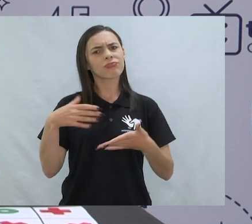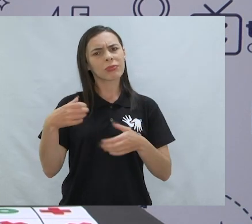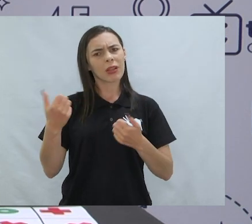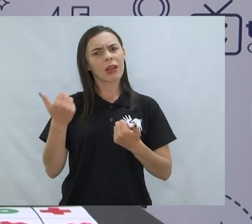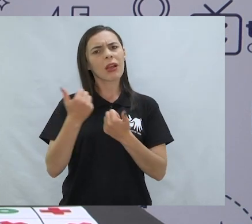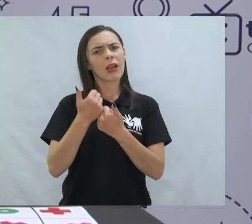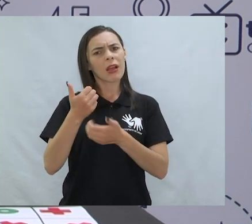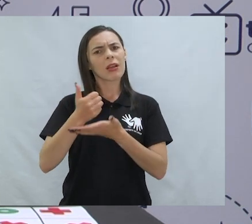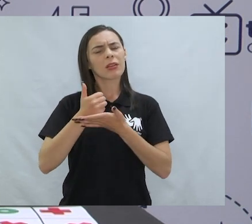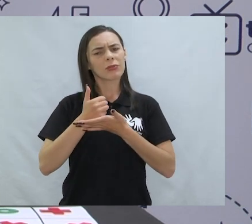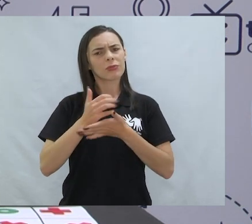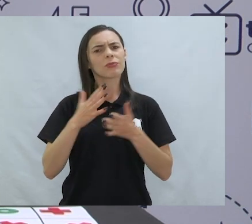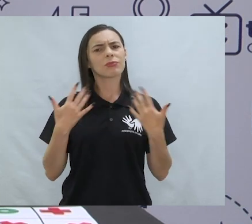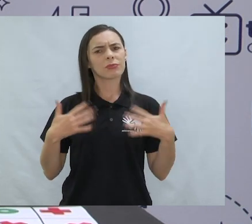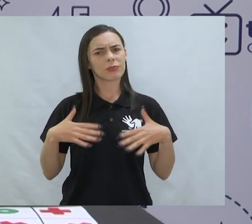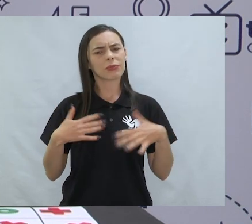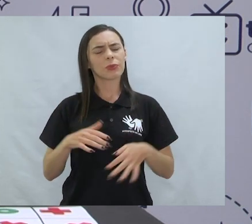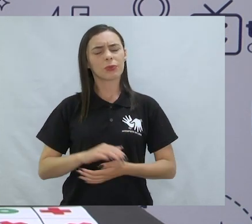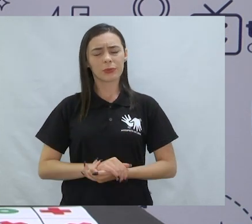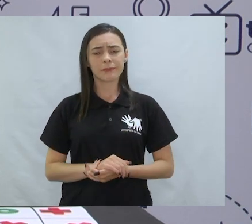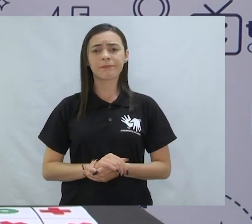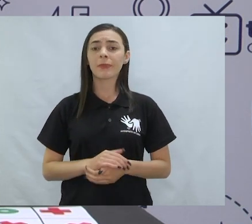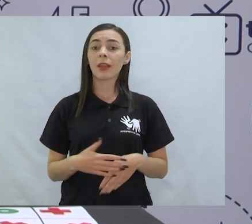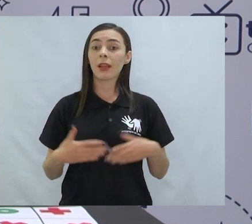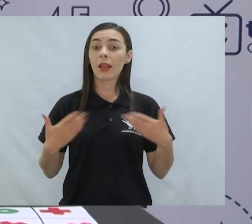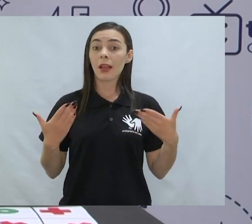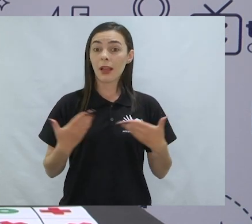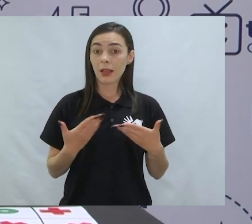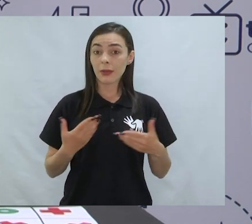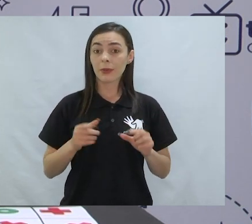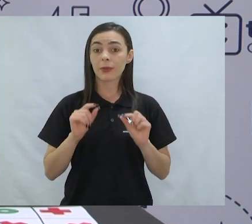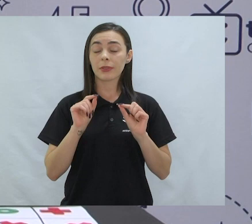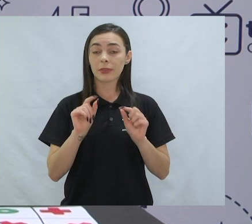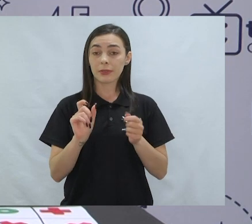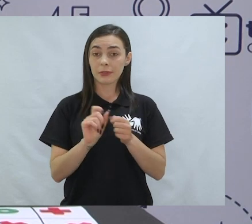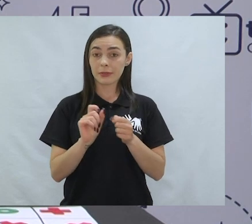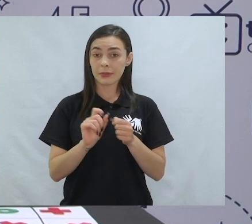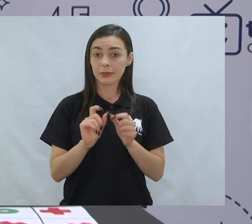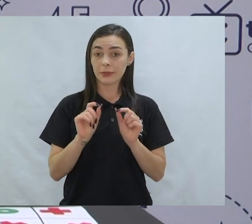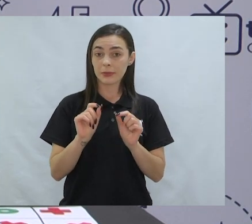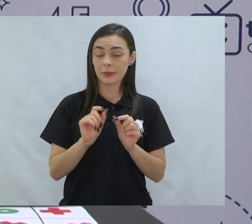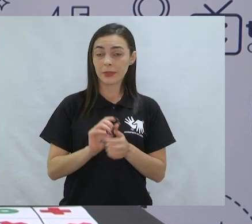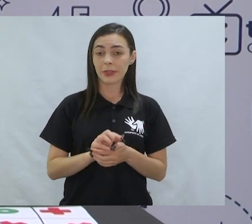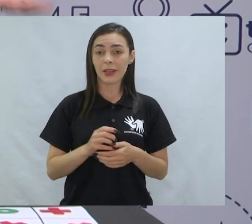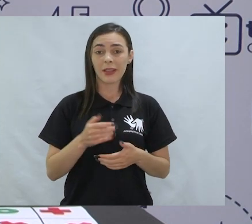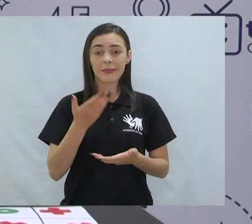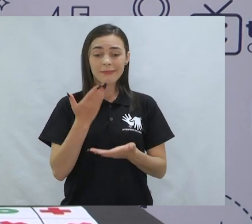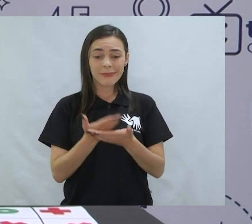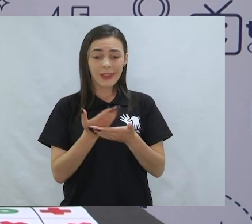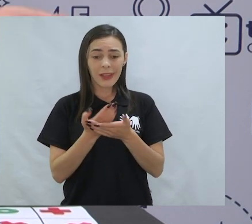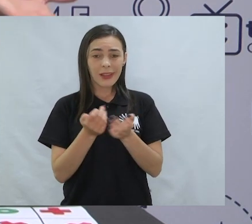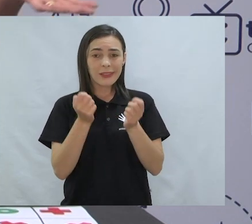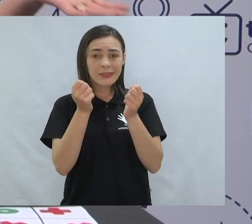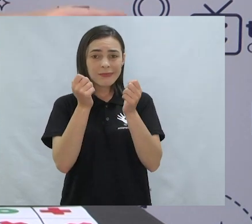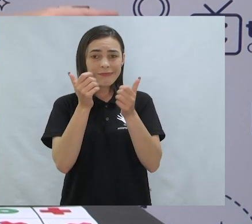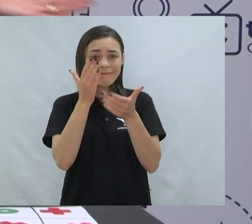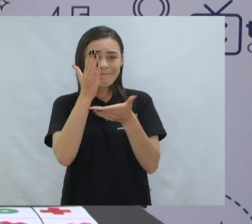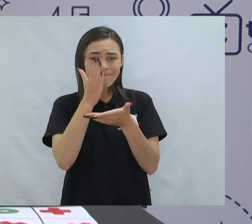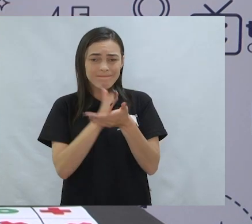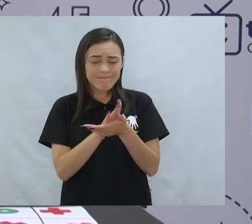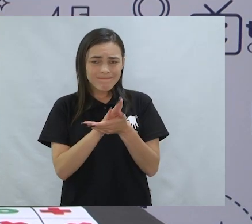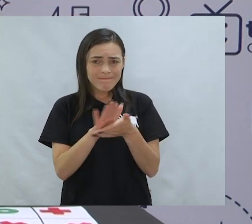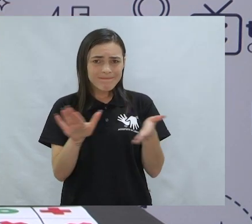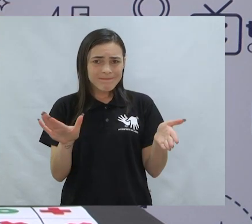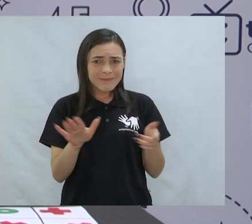daqui ajuda também, ok? Então agora, pessoal, vejam lá. Já estamos chegando ao final